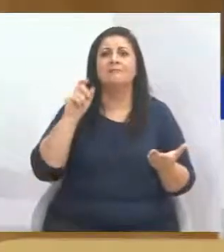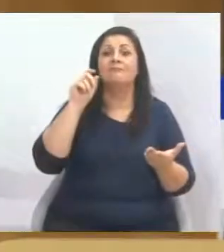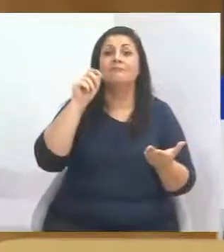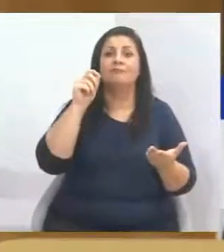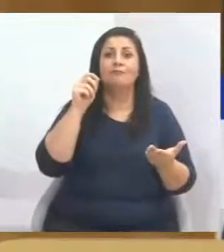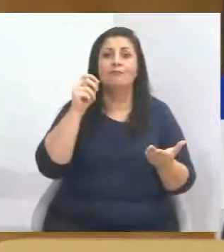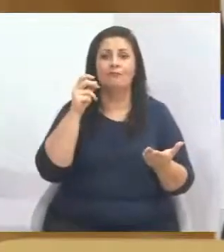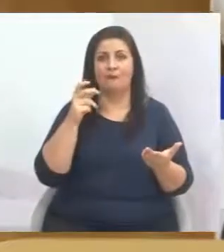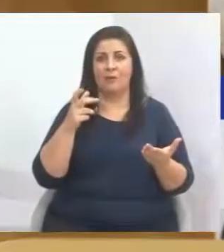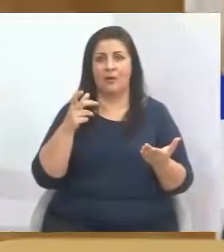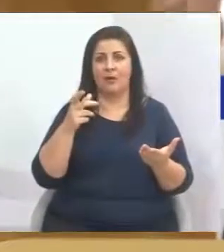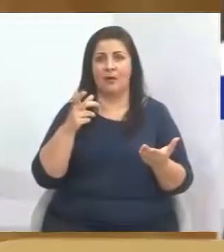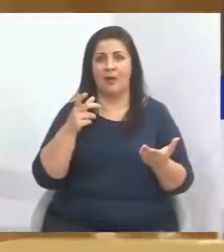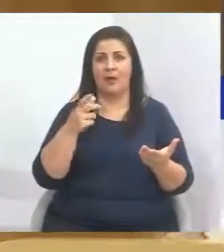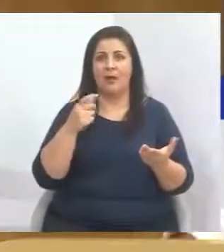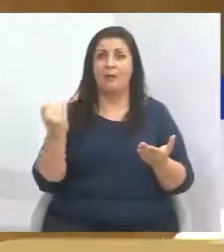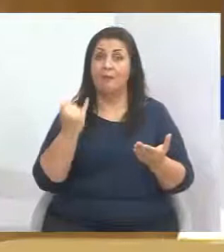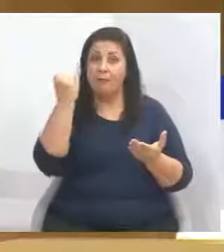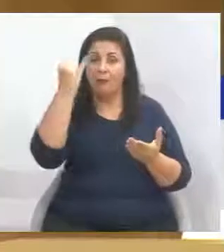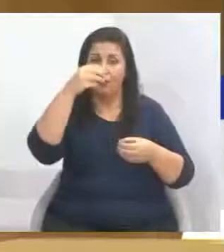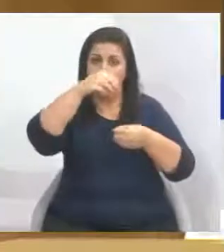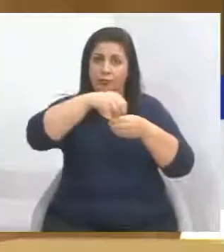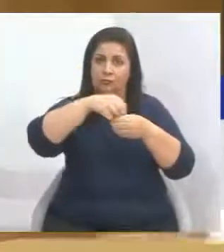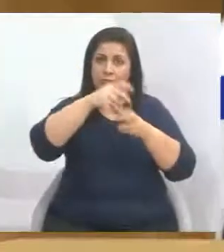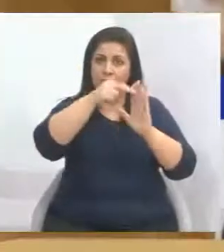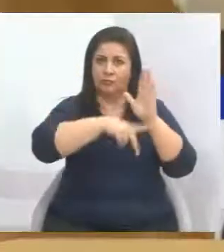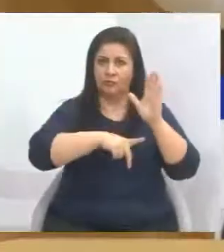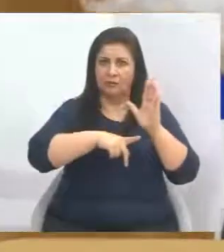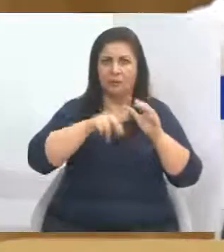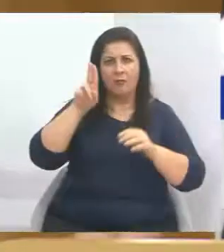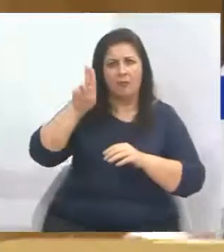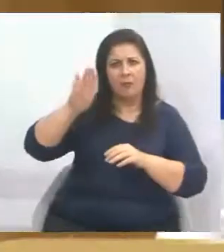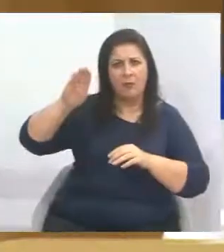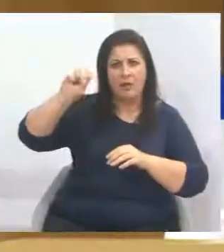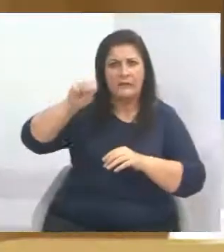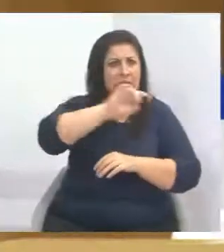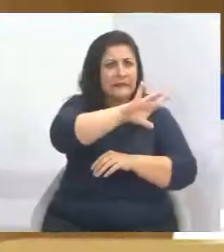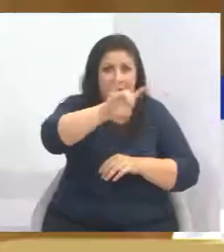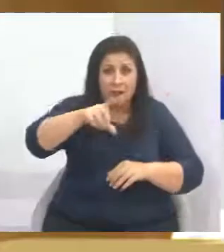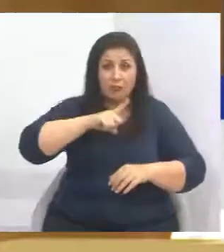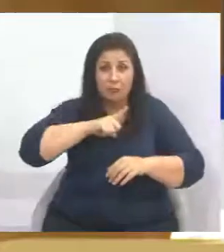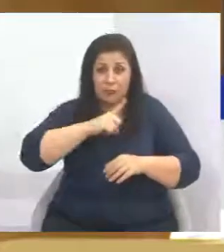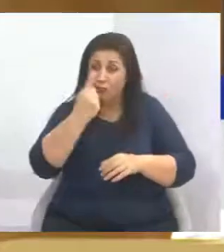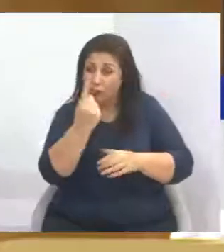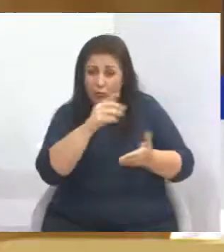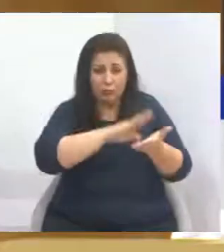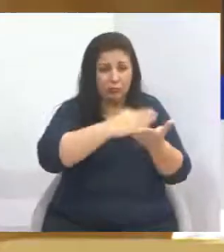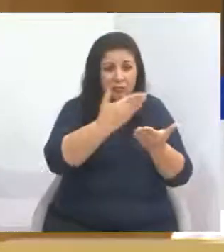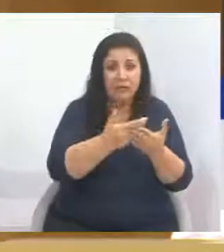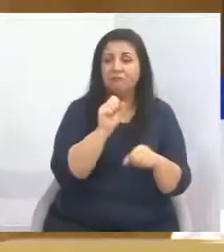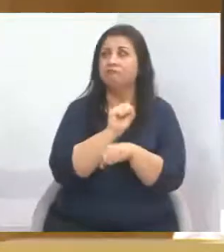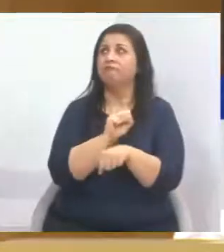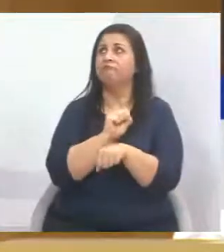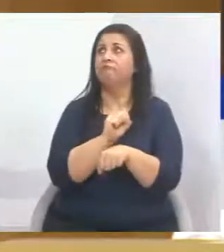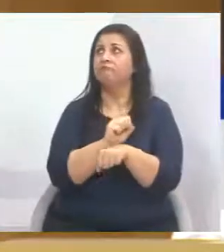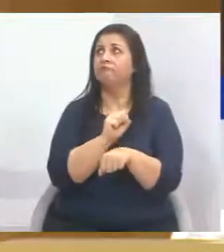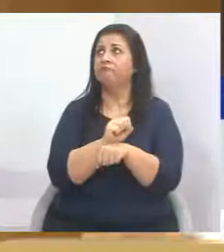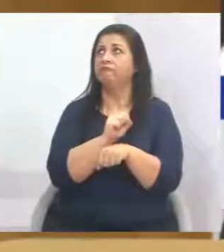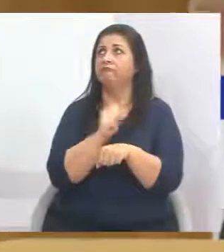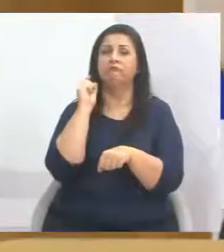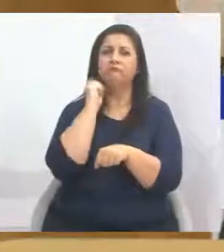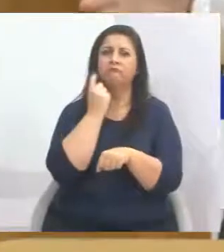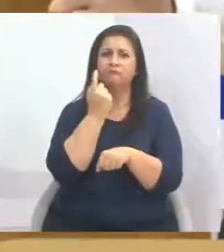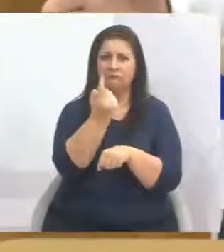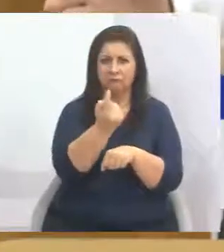nesse projeto, não é que cada UBS tivesse alguém lá esperando alguém que tivesse problema na fala, tivesse problema de